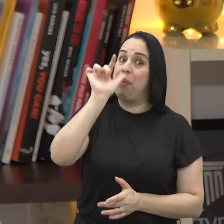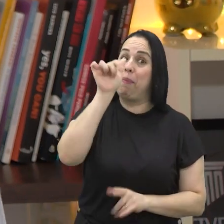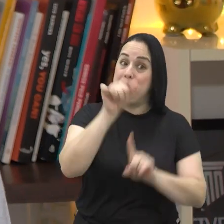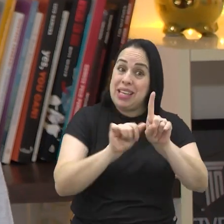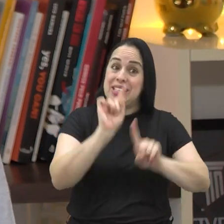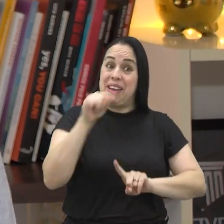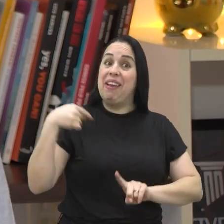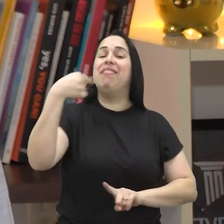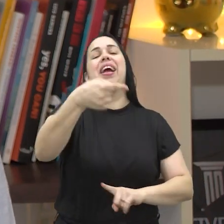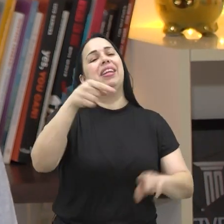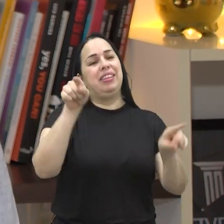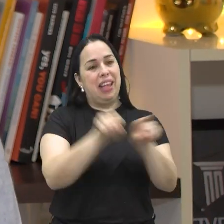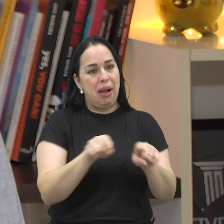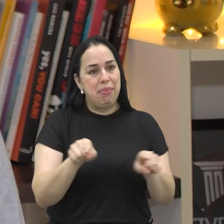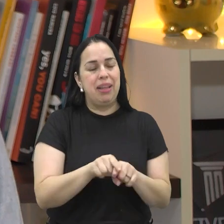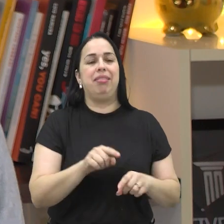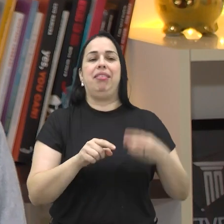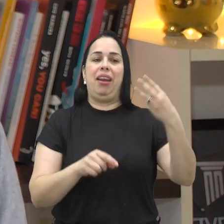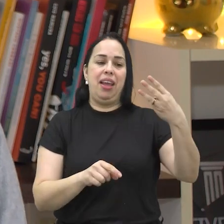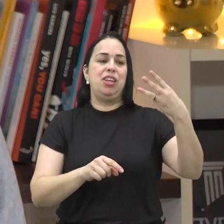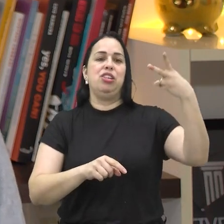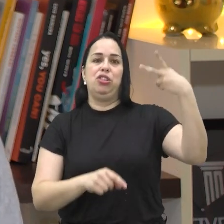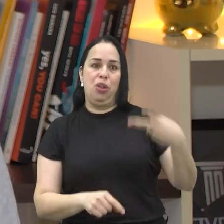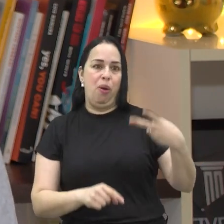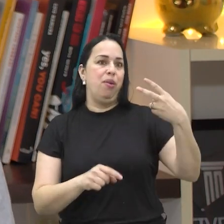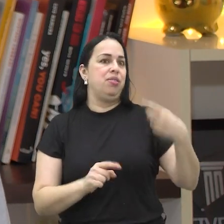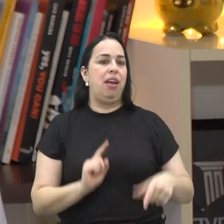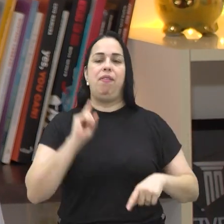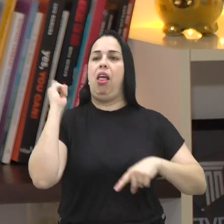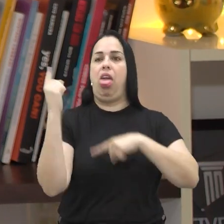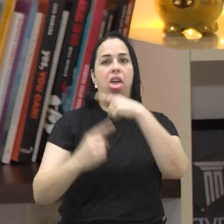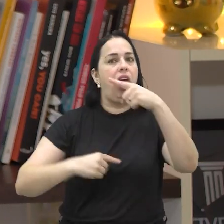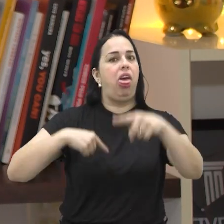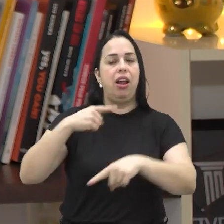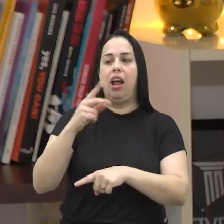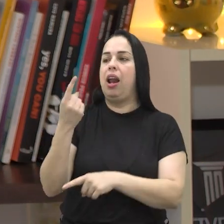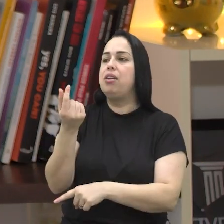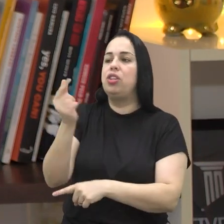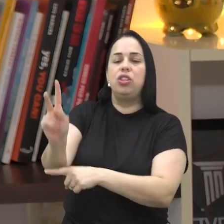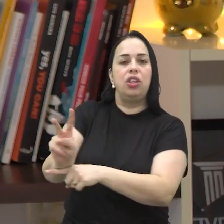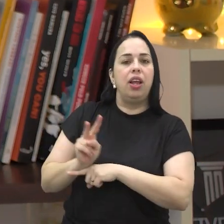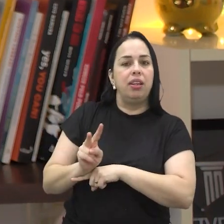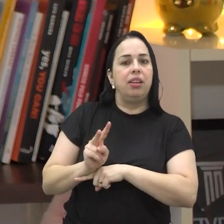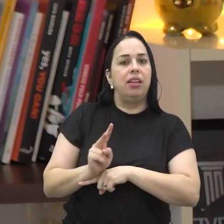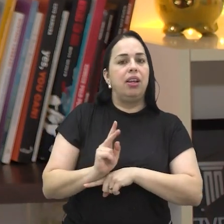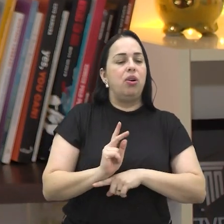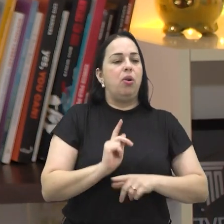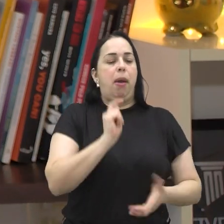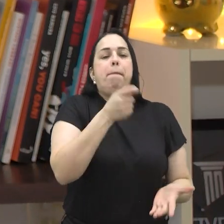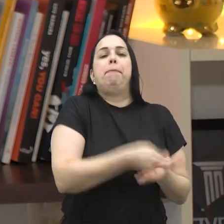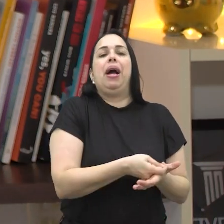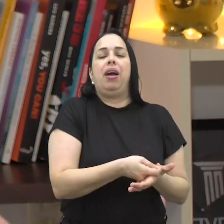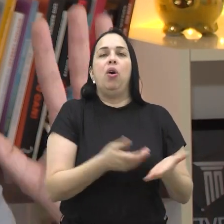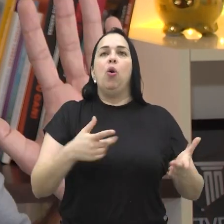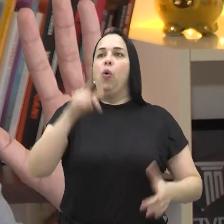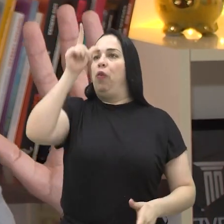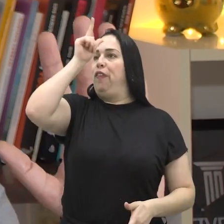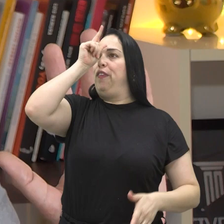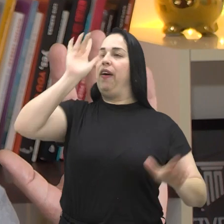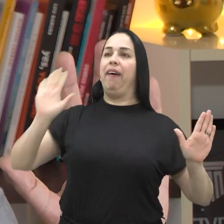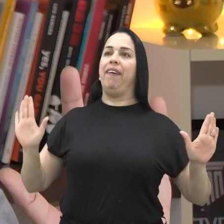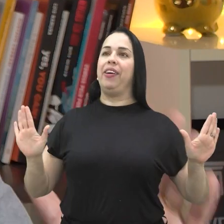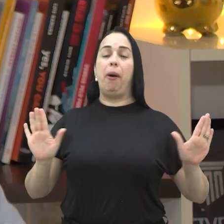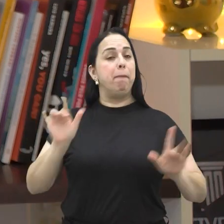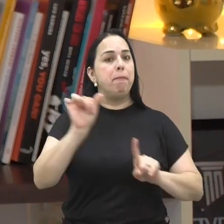não viu que no próximo mês vai faltar 3, no outro mês faltar 2 e assim por diante. Então ela acaba de pegar empréstimo, resolve esse mês. Aí fala, ufa,